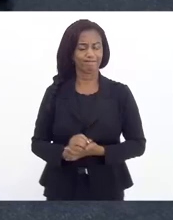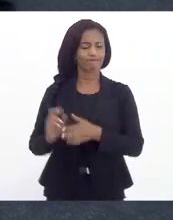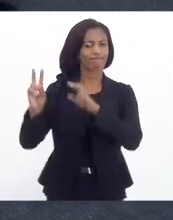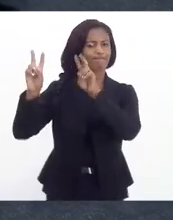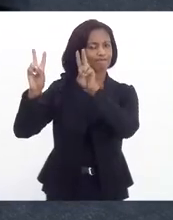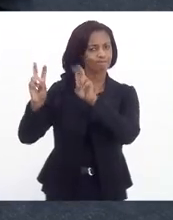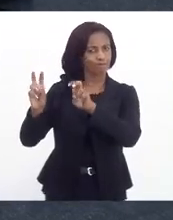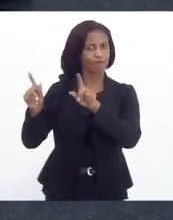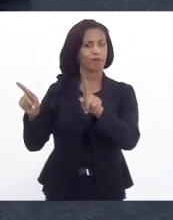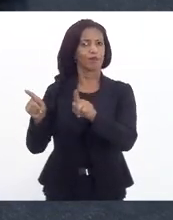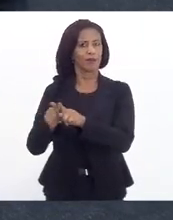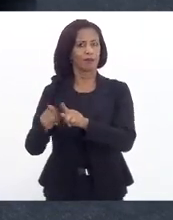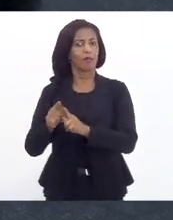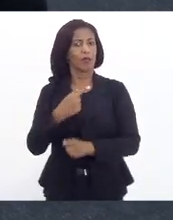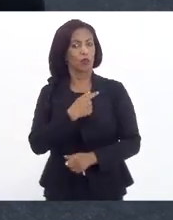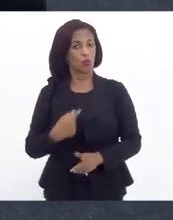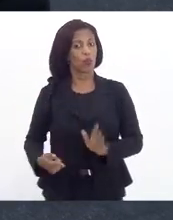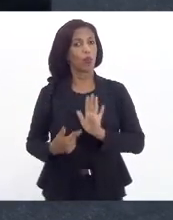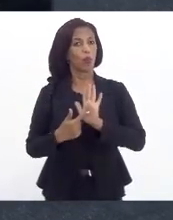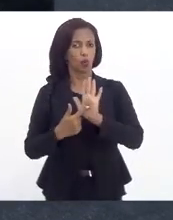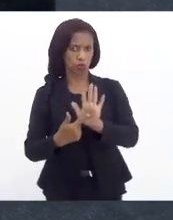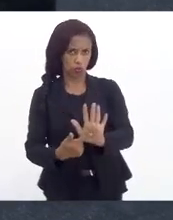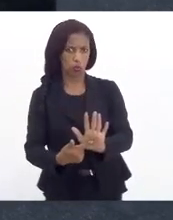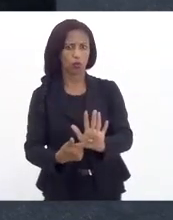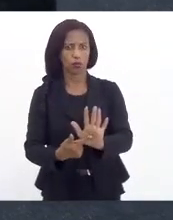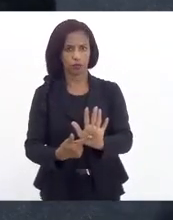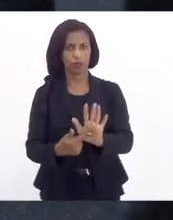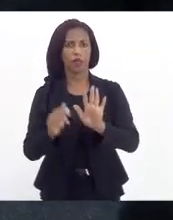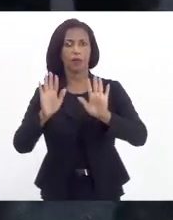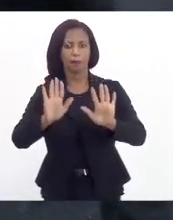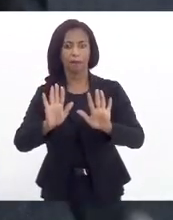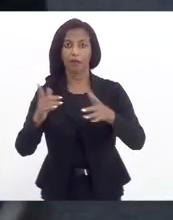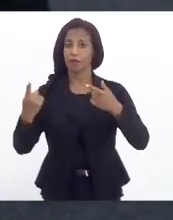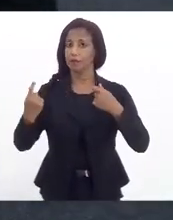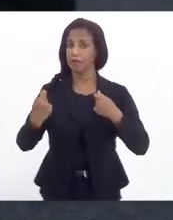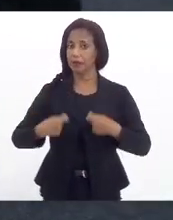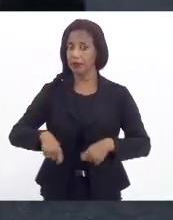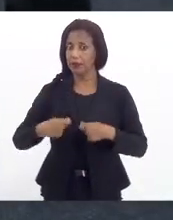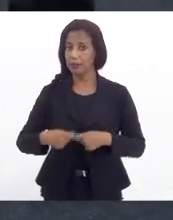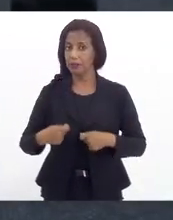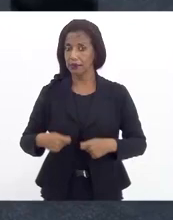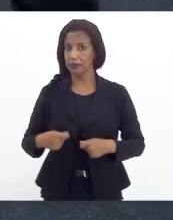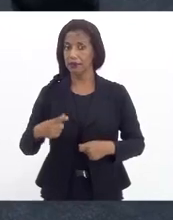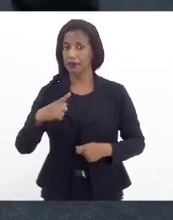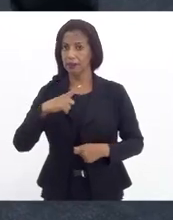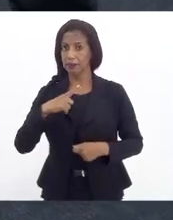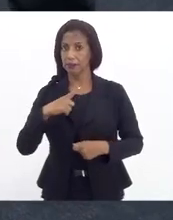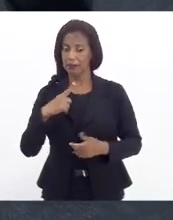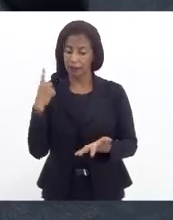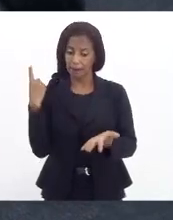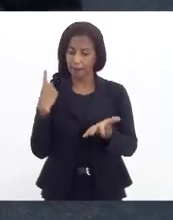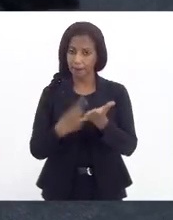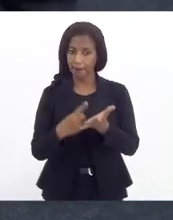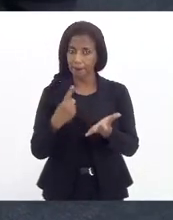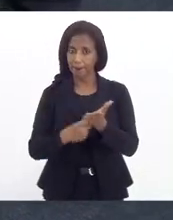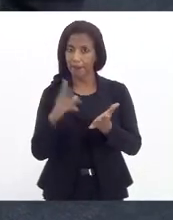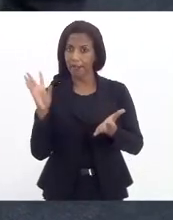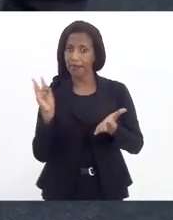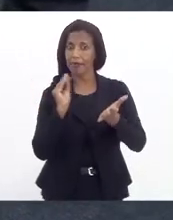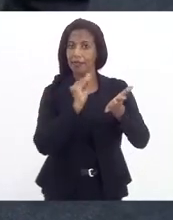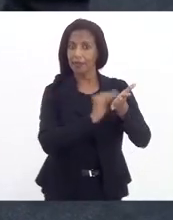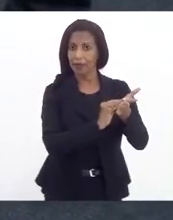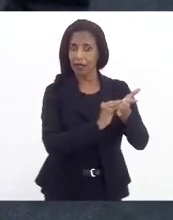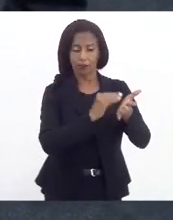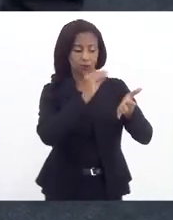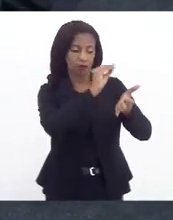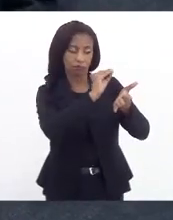também que o governo mostrou à disposição, mas que a gente precisa que esteja contido na adesão. Então,